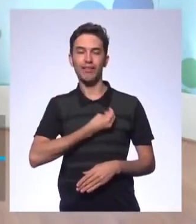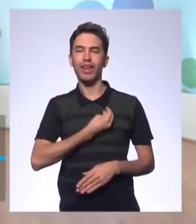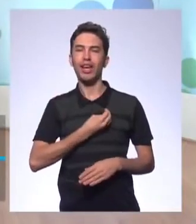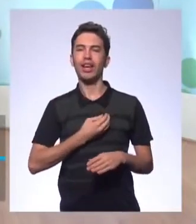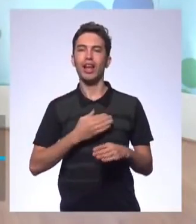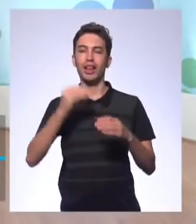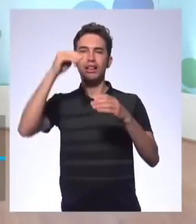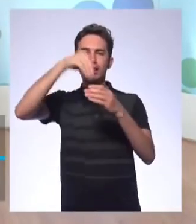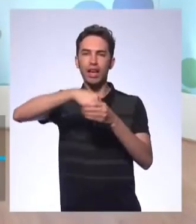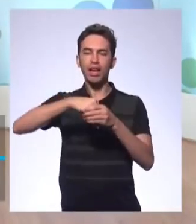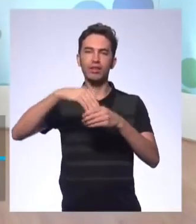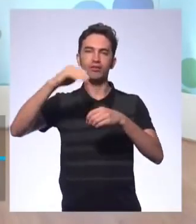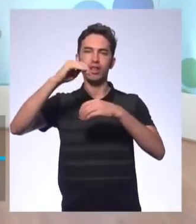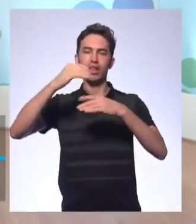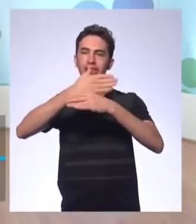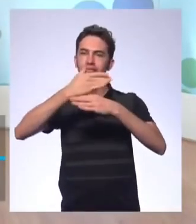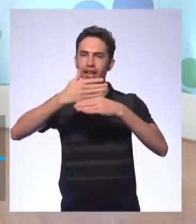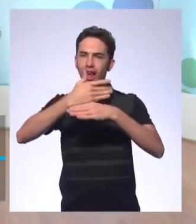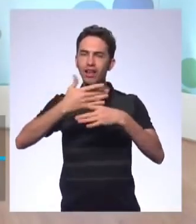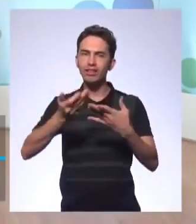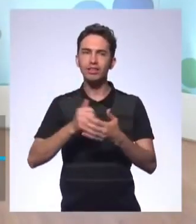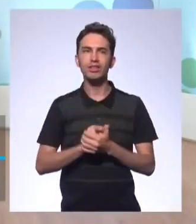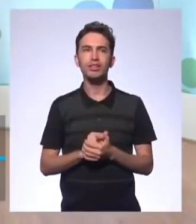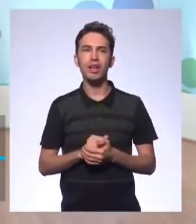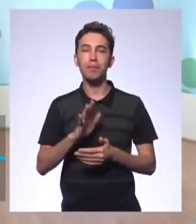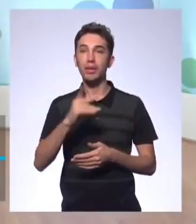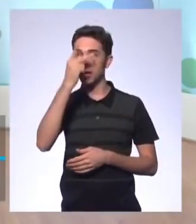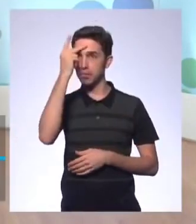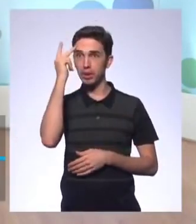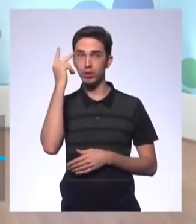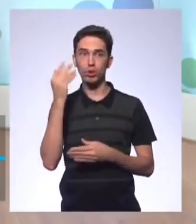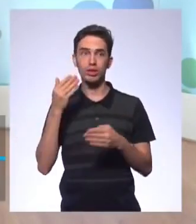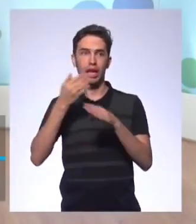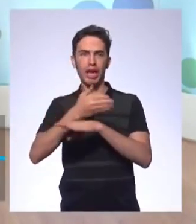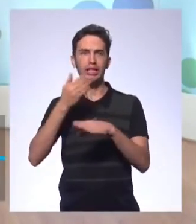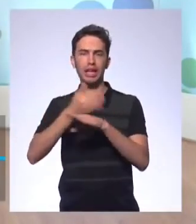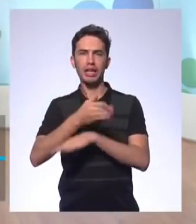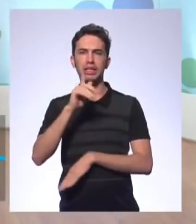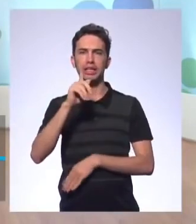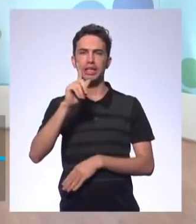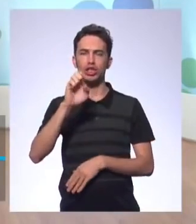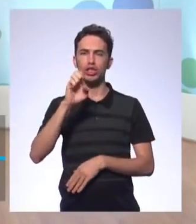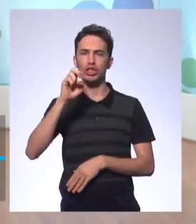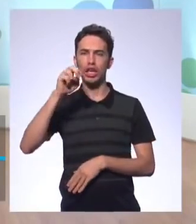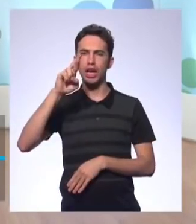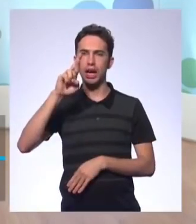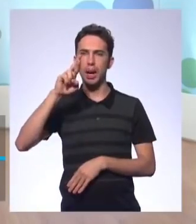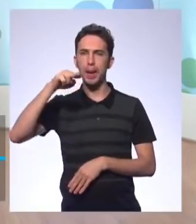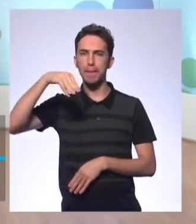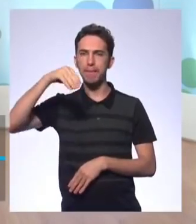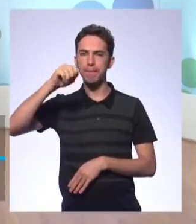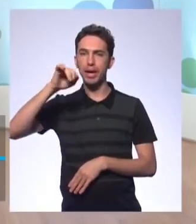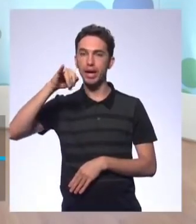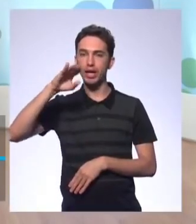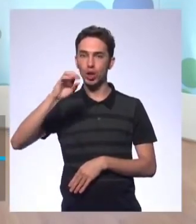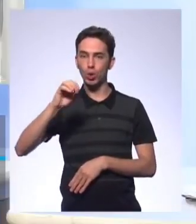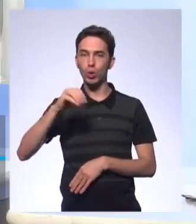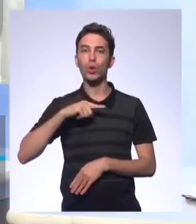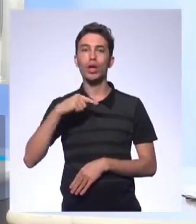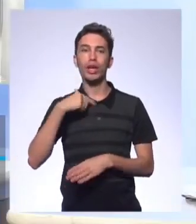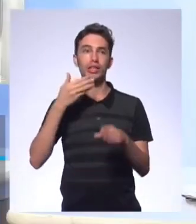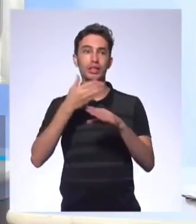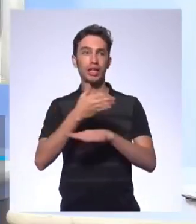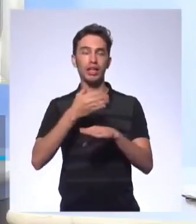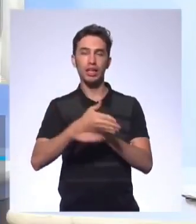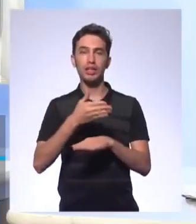Só que aí não começou a entrar esses povos germânicos? Começou um período de muita violência. Então, as pessoas que estavam lá na cidade começaram a